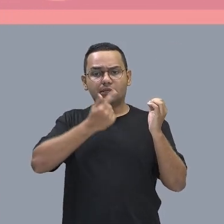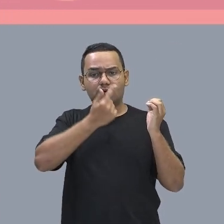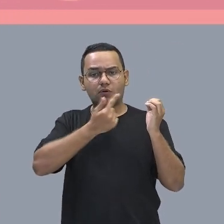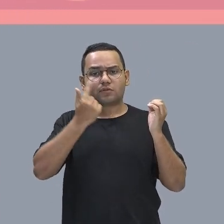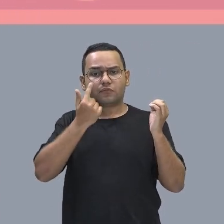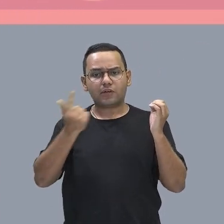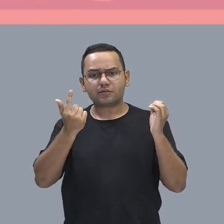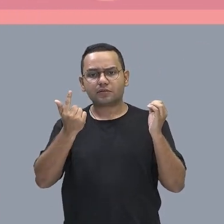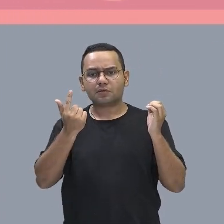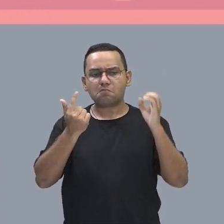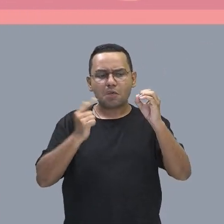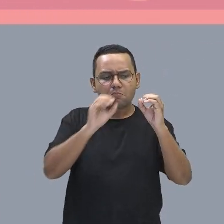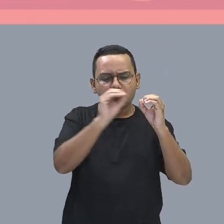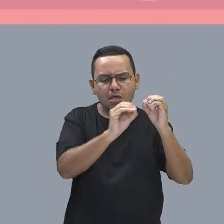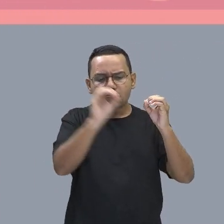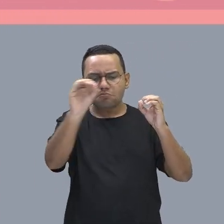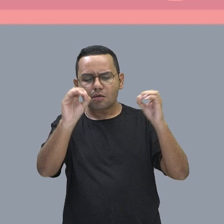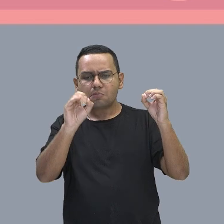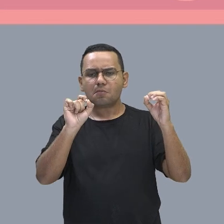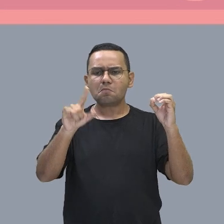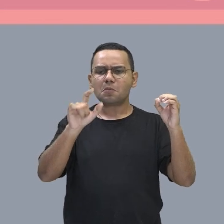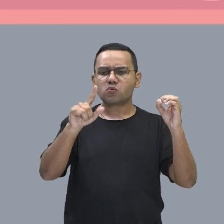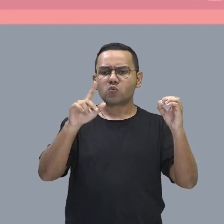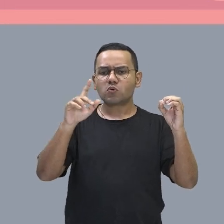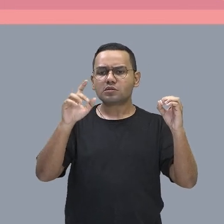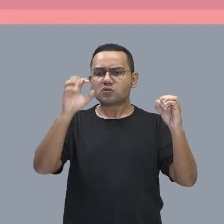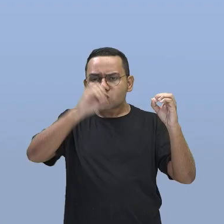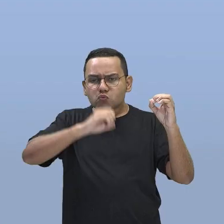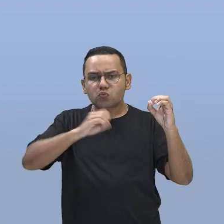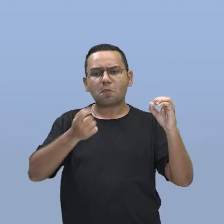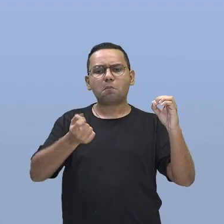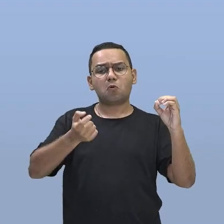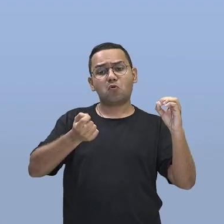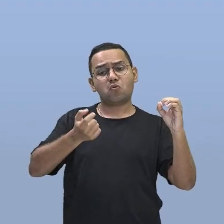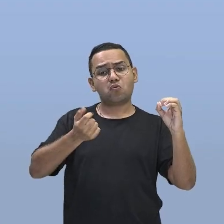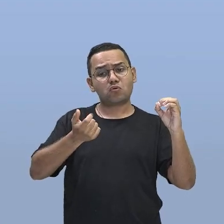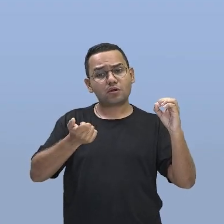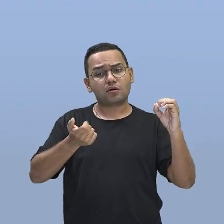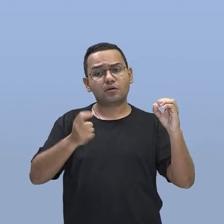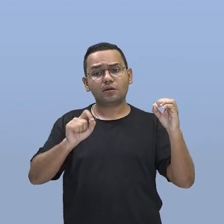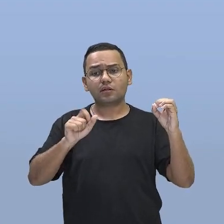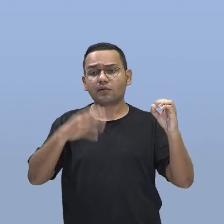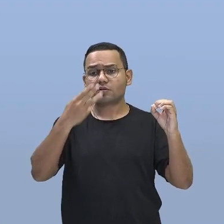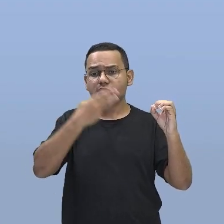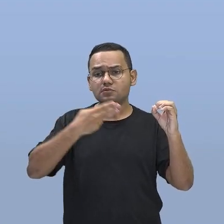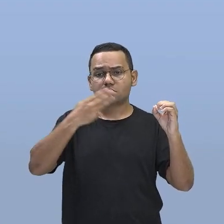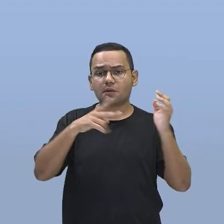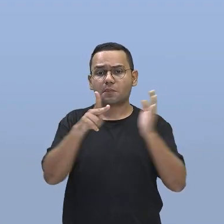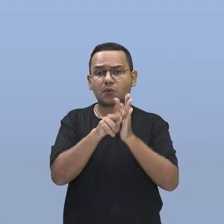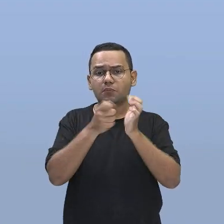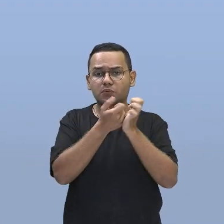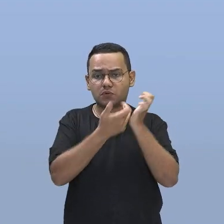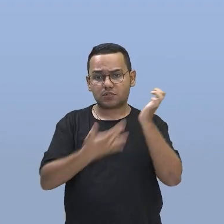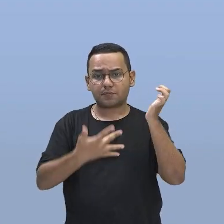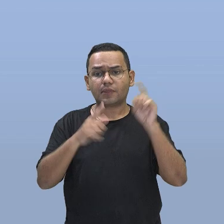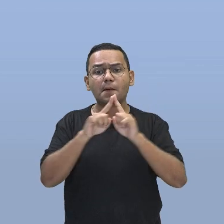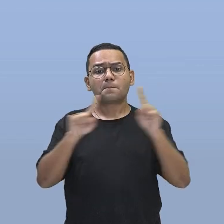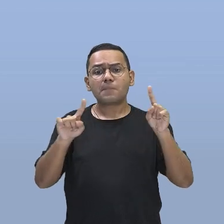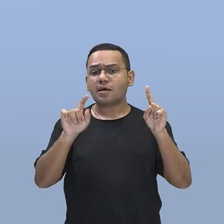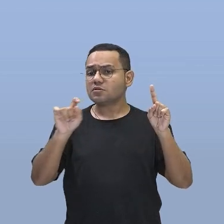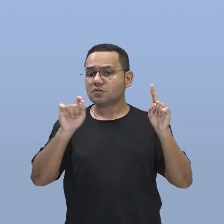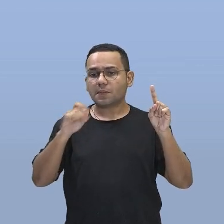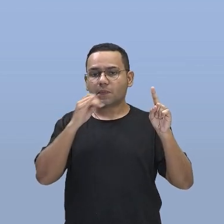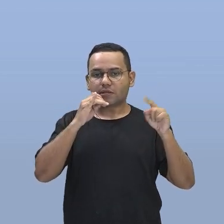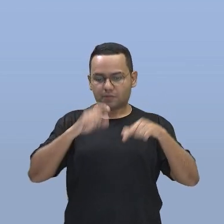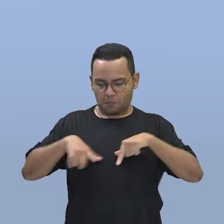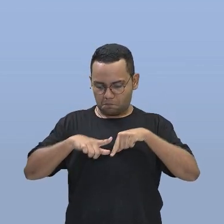azuis, pouquíssimas bolinhas azuis e são elas que representam a glicose, o açúcar no sangue. Essa situação envia um